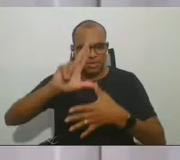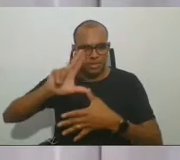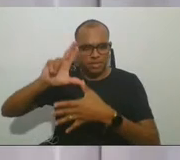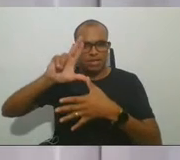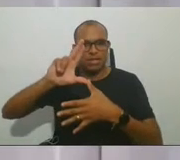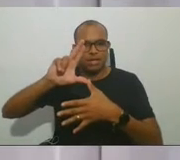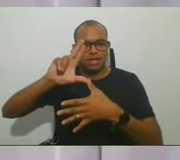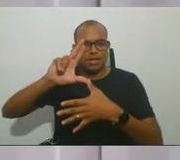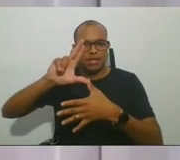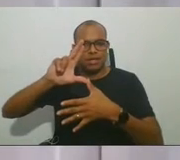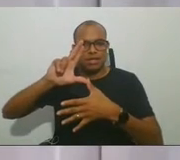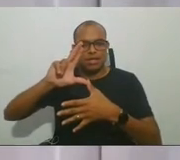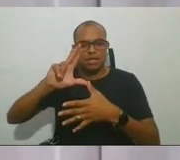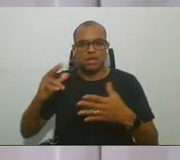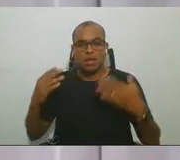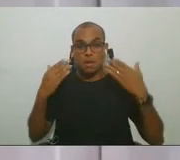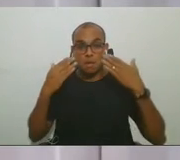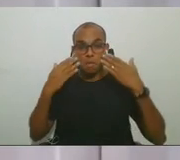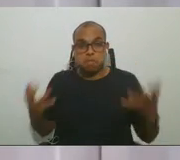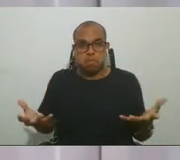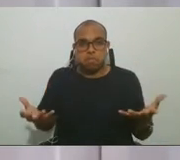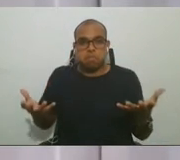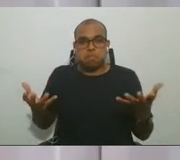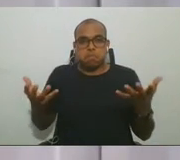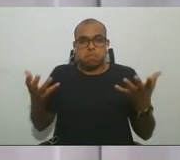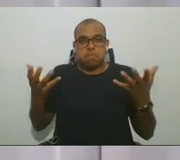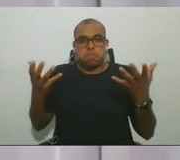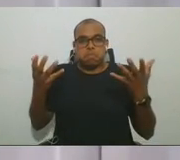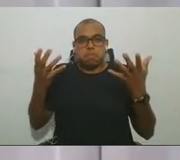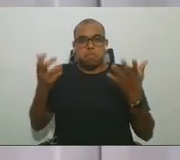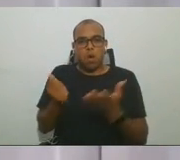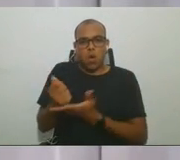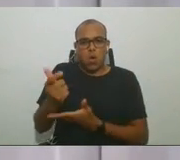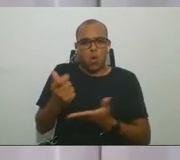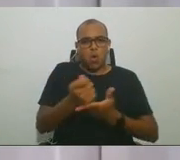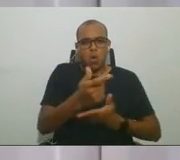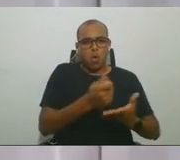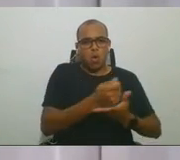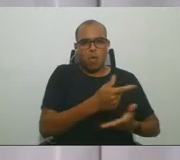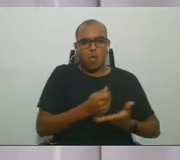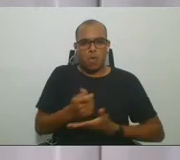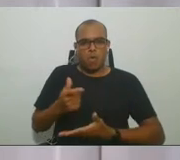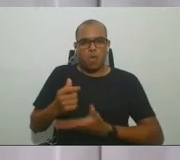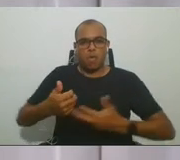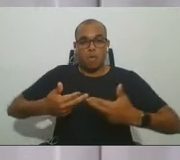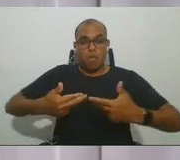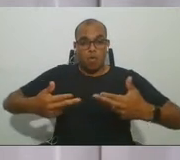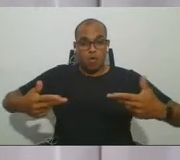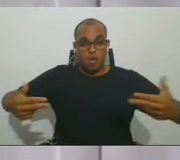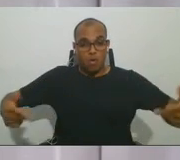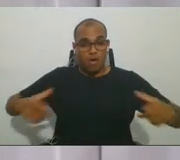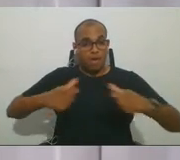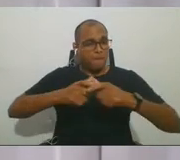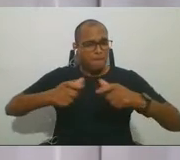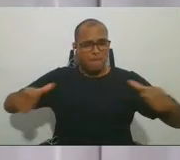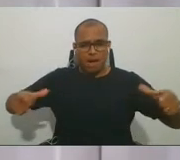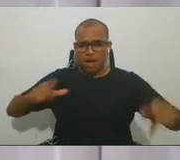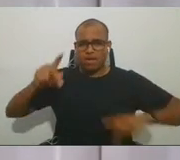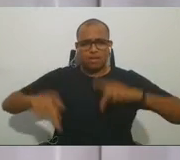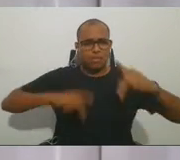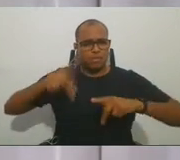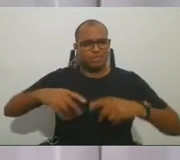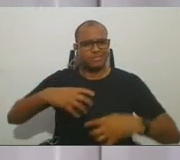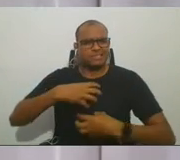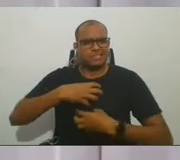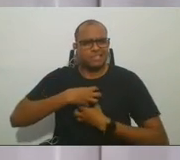menos ostentosas em consumo, com questões para a maioria da população, o sentimento